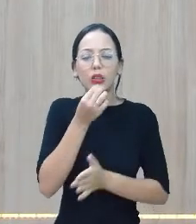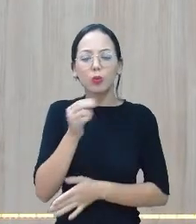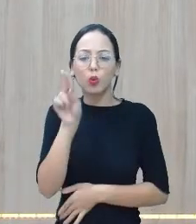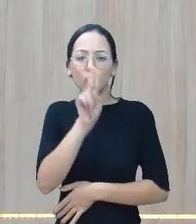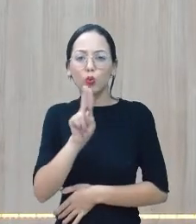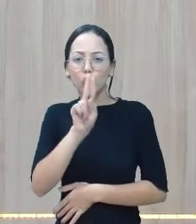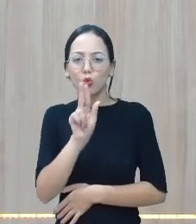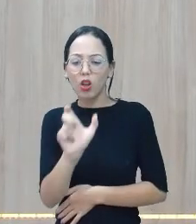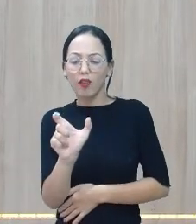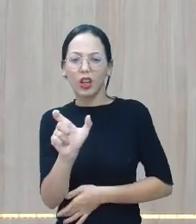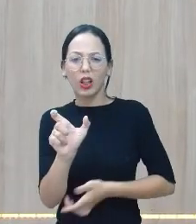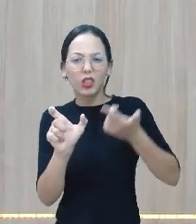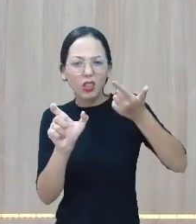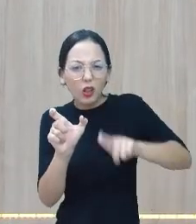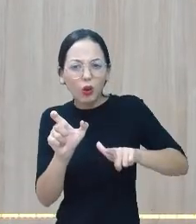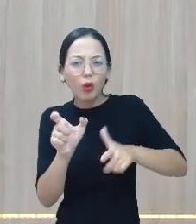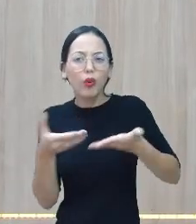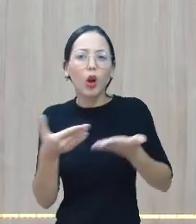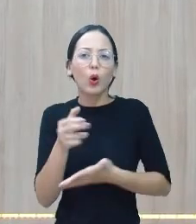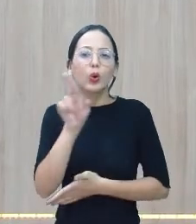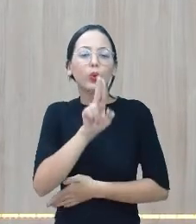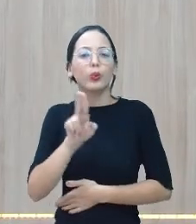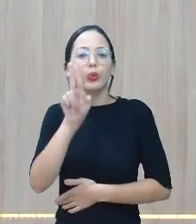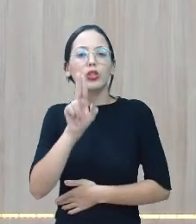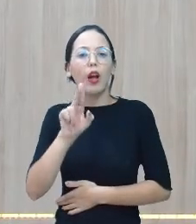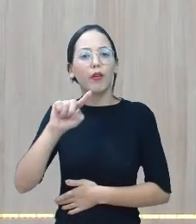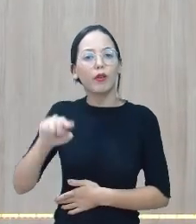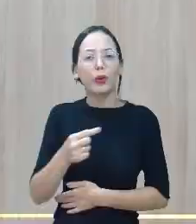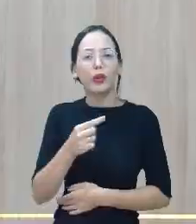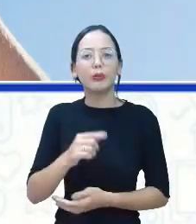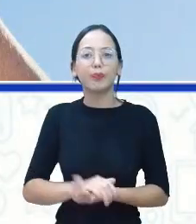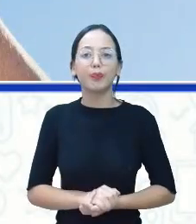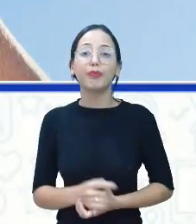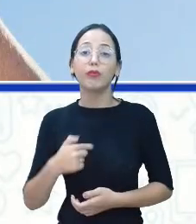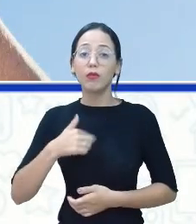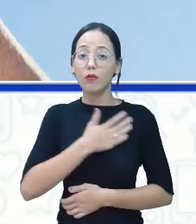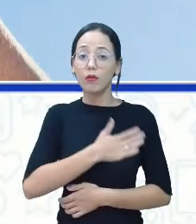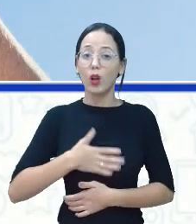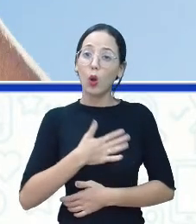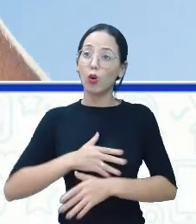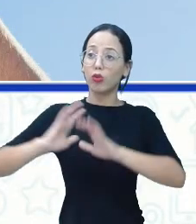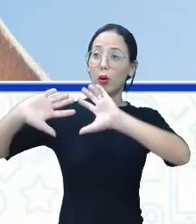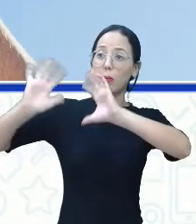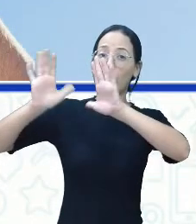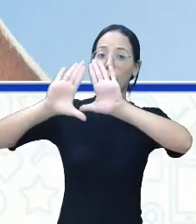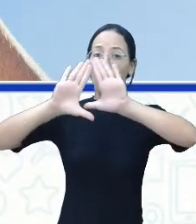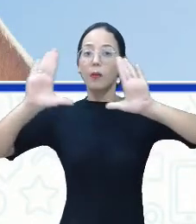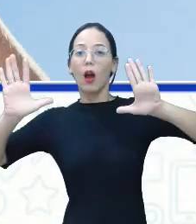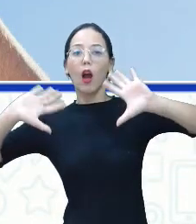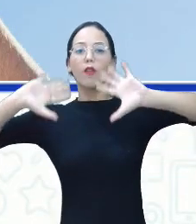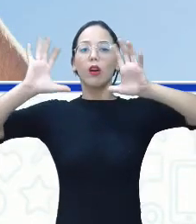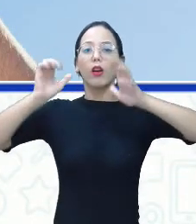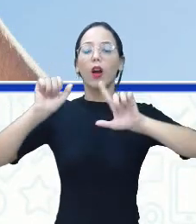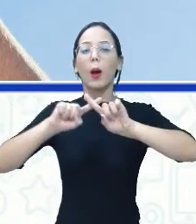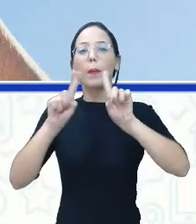termo, você usa a vírgula. Vejam aqui. Eu gosto de vôlei. A